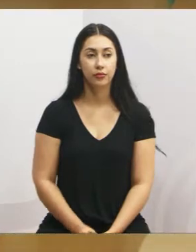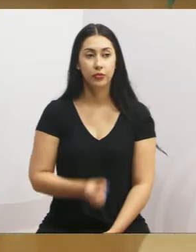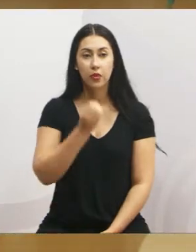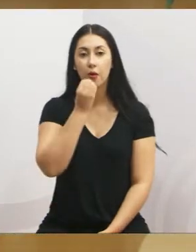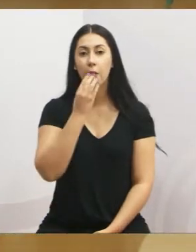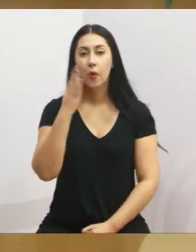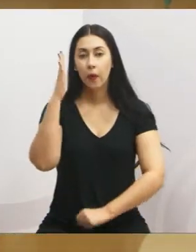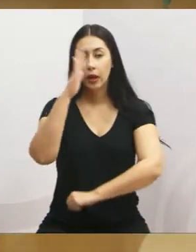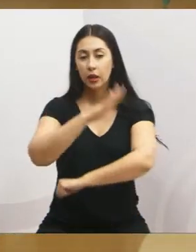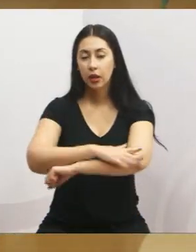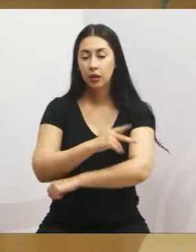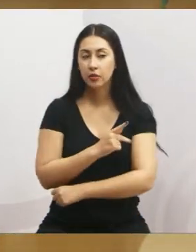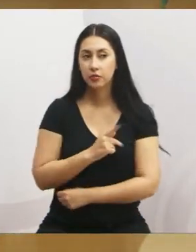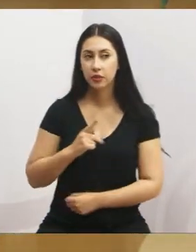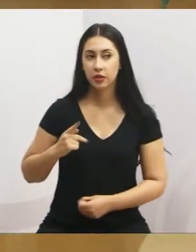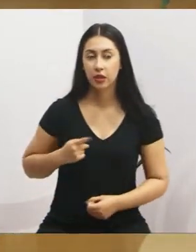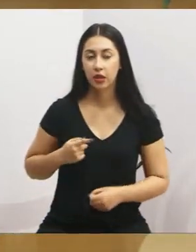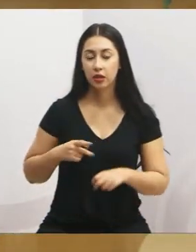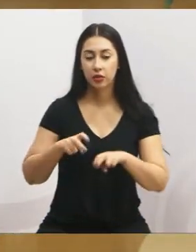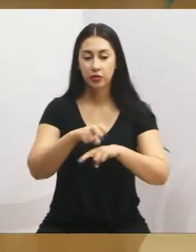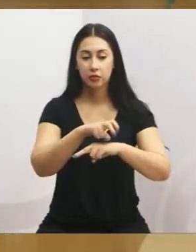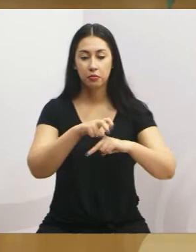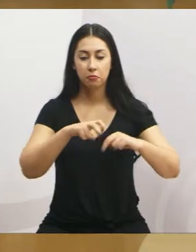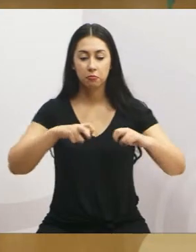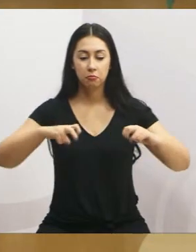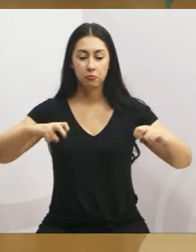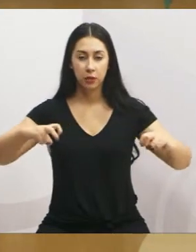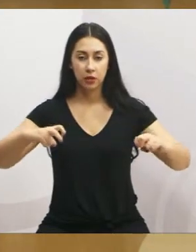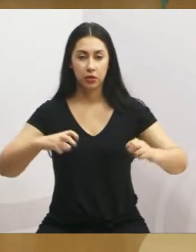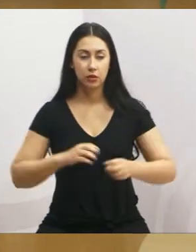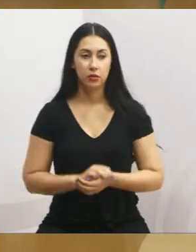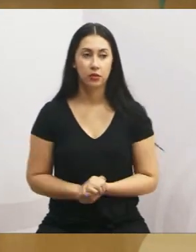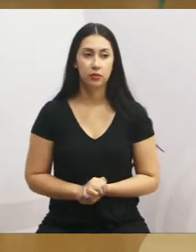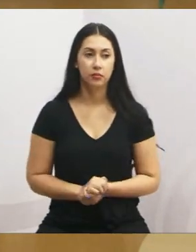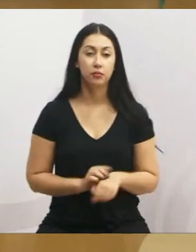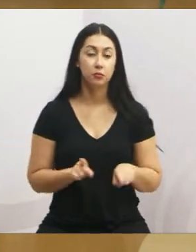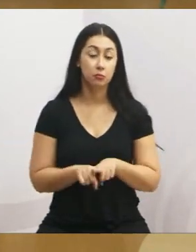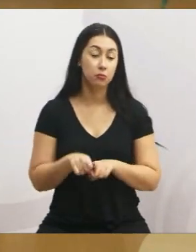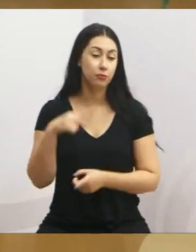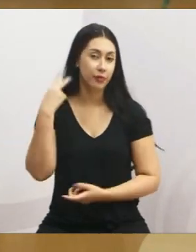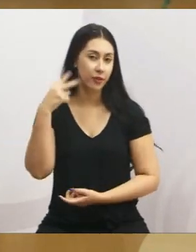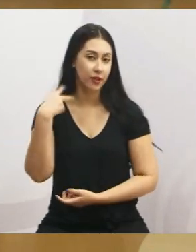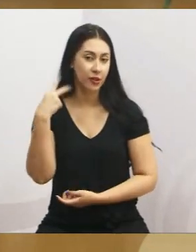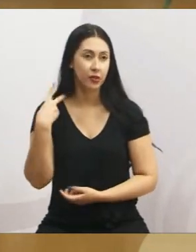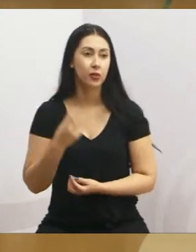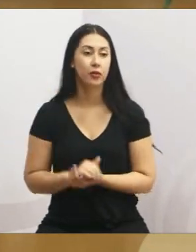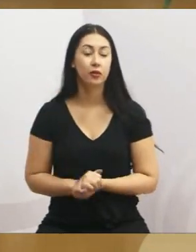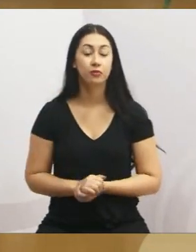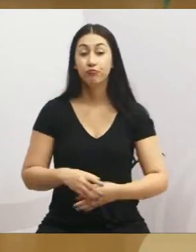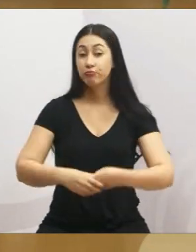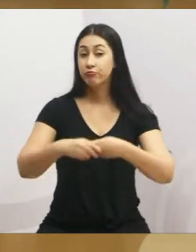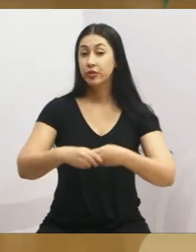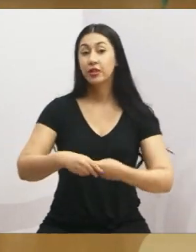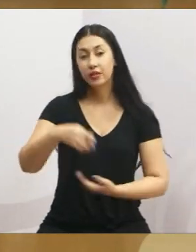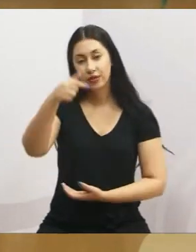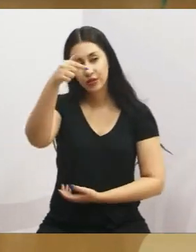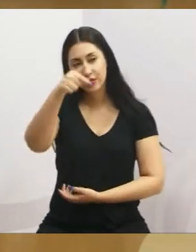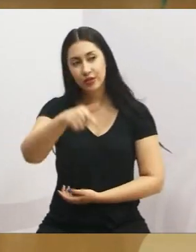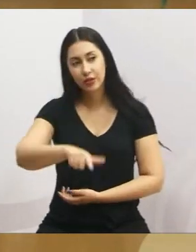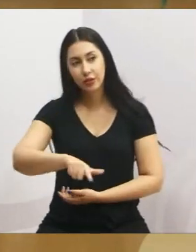Boa tarde, senhor presidente, membros da mesa, nobres vereadores e vereadoras. Cumprimentar mais uma